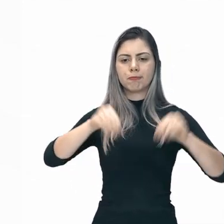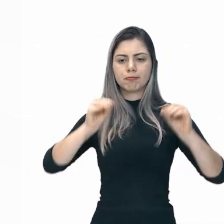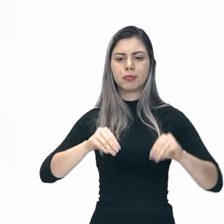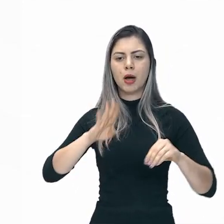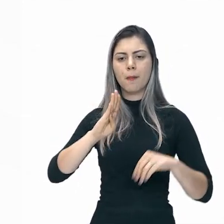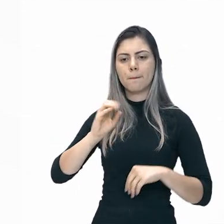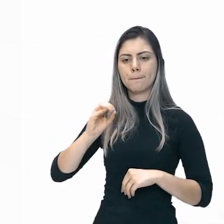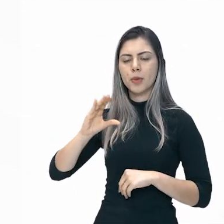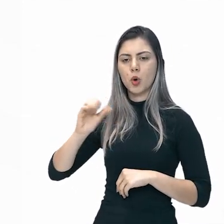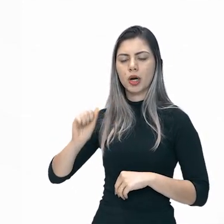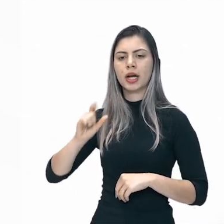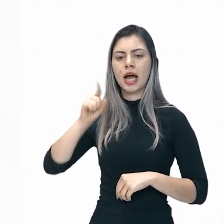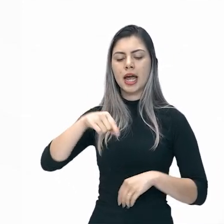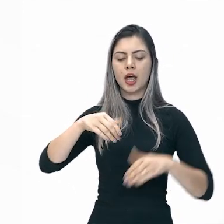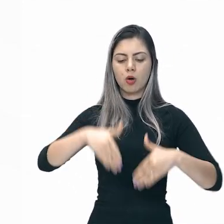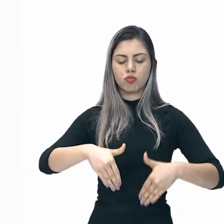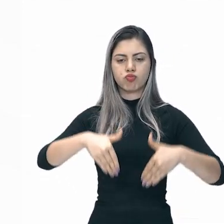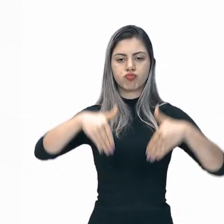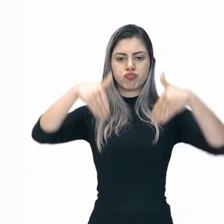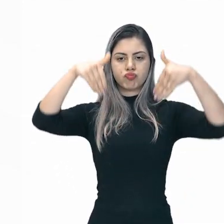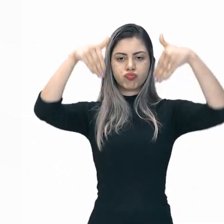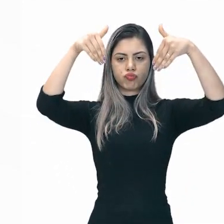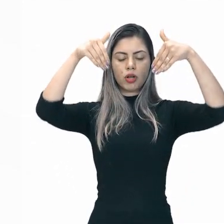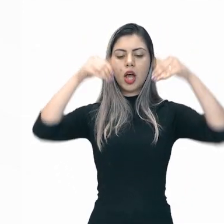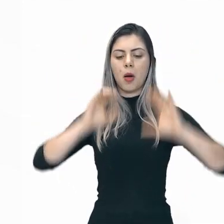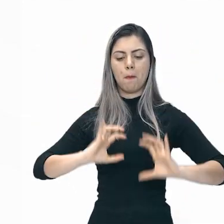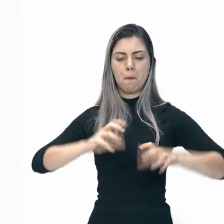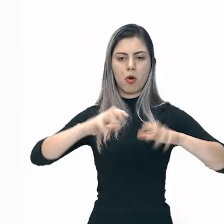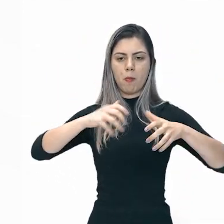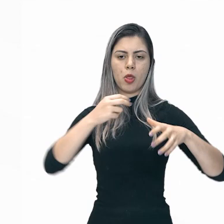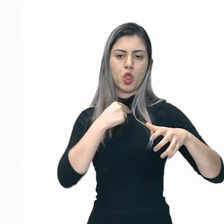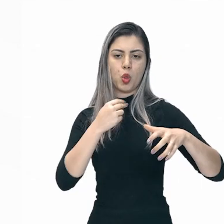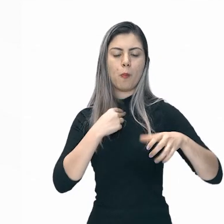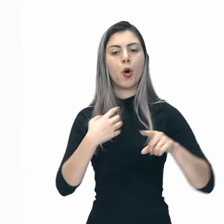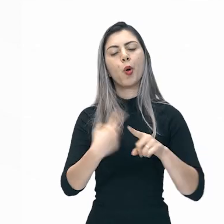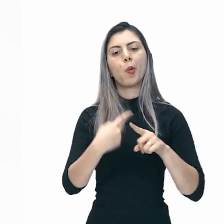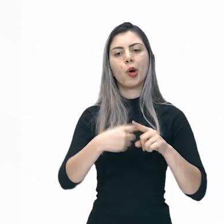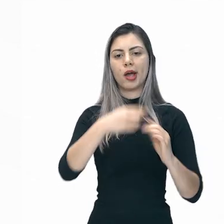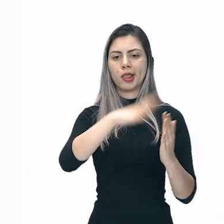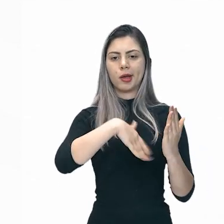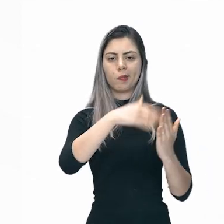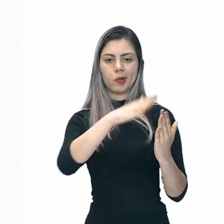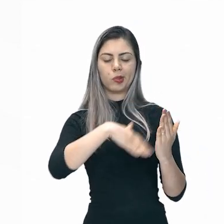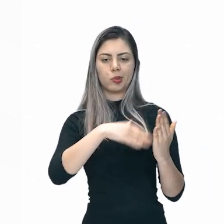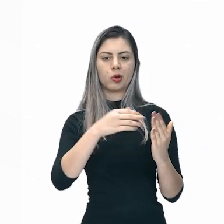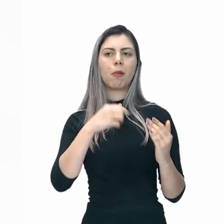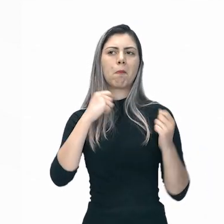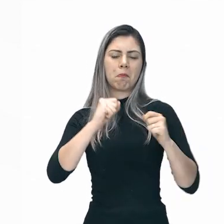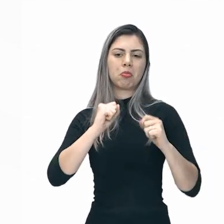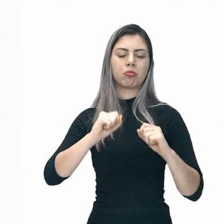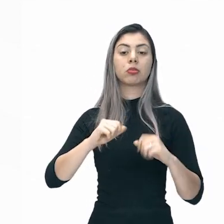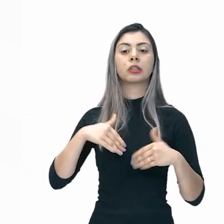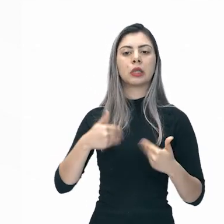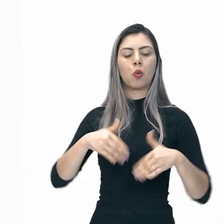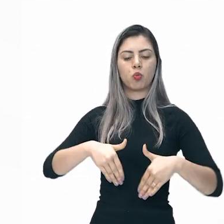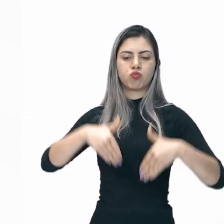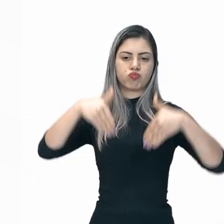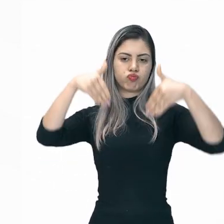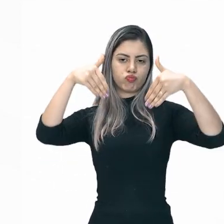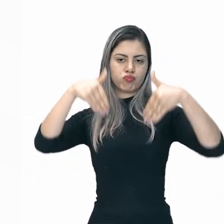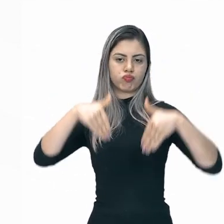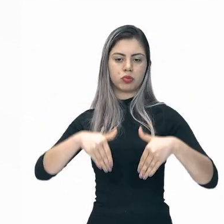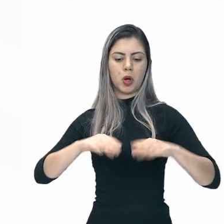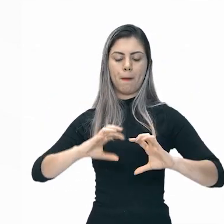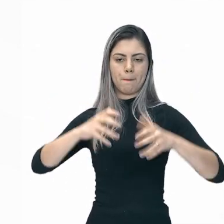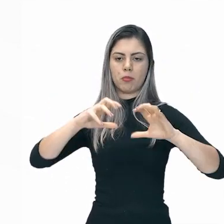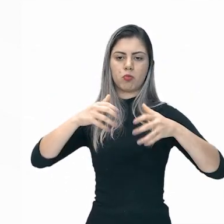sobe verticalmente, ele não pode ser dobrado devido a essa pintura, tá? Então, ele sobe e desce na vertical.